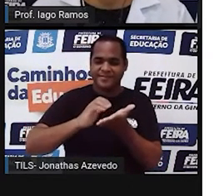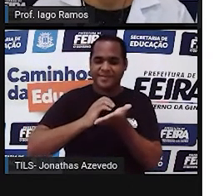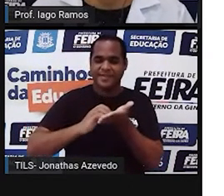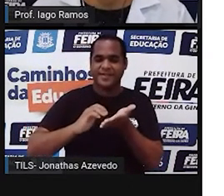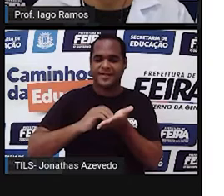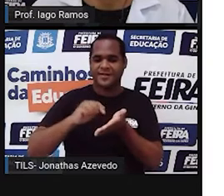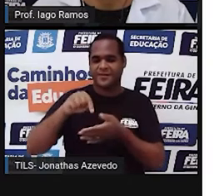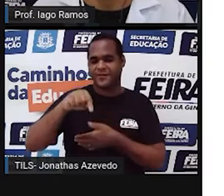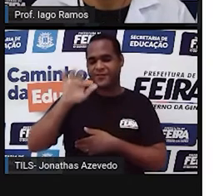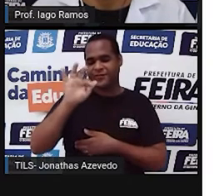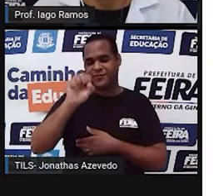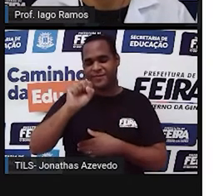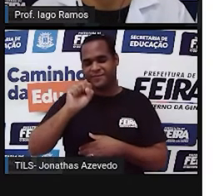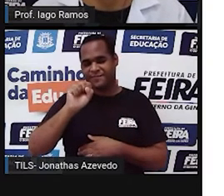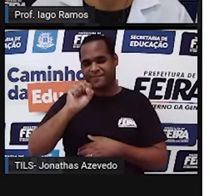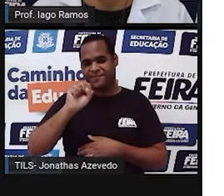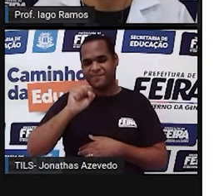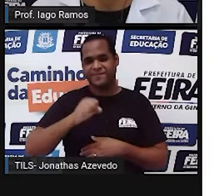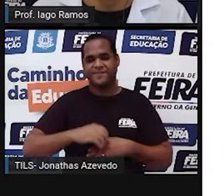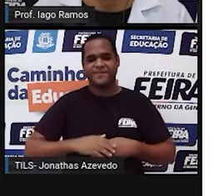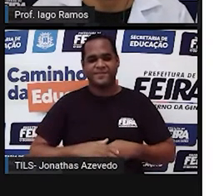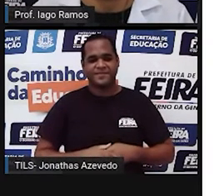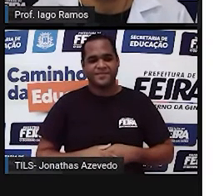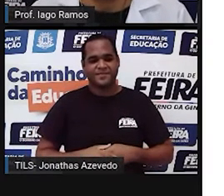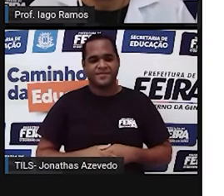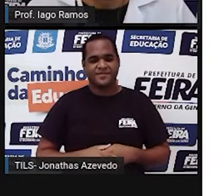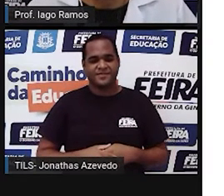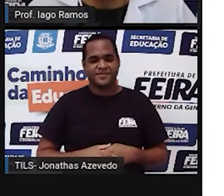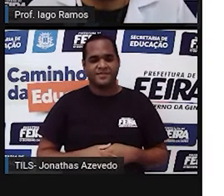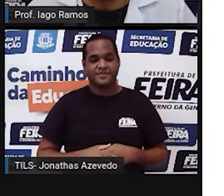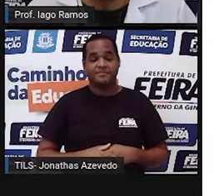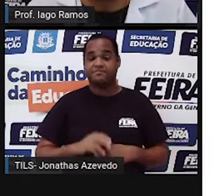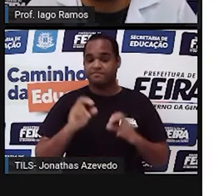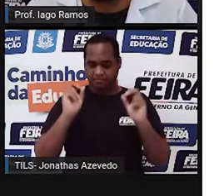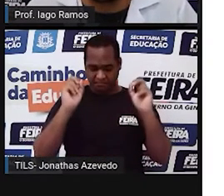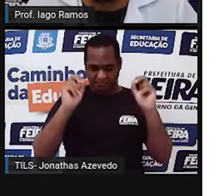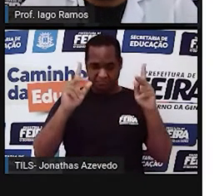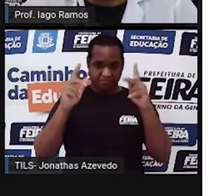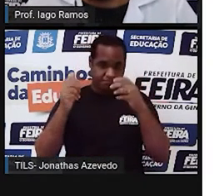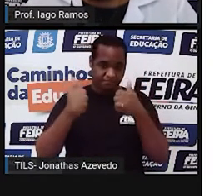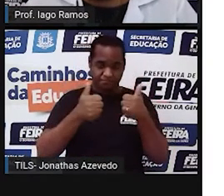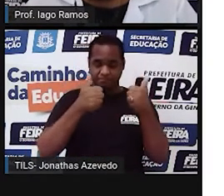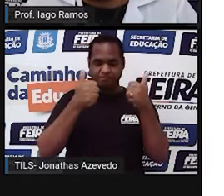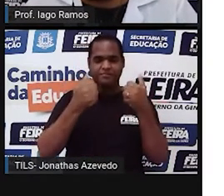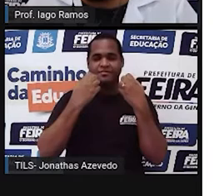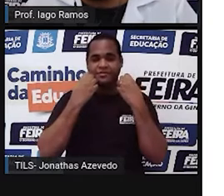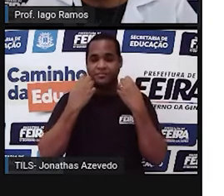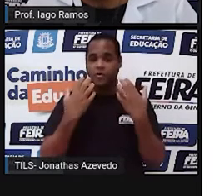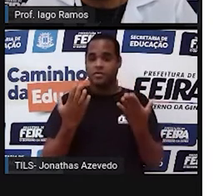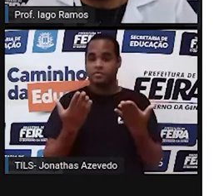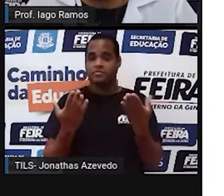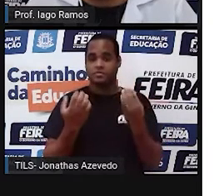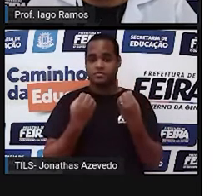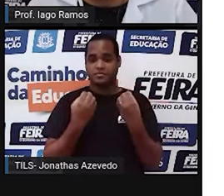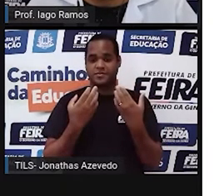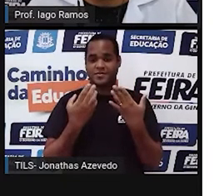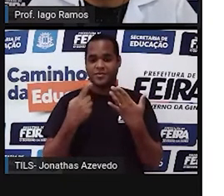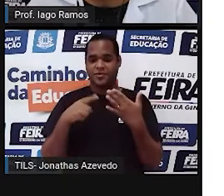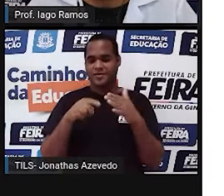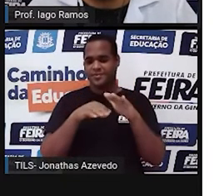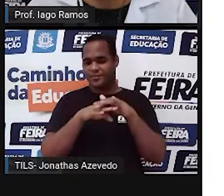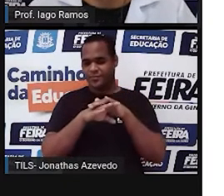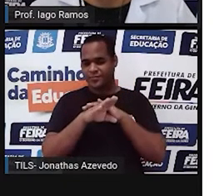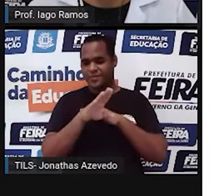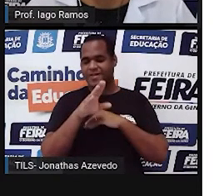de Feira de Santana, né? A nossa Secretaria de Educação. Tá bom? Bom, e como de